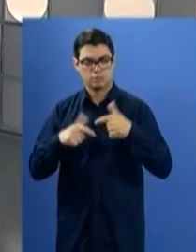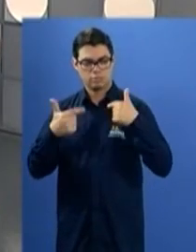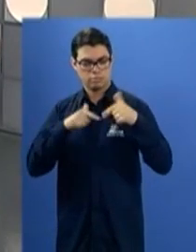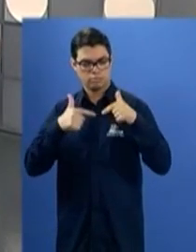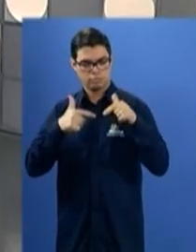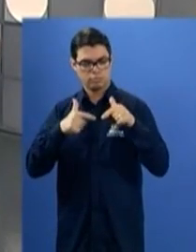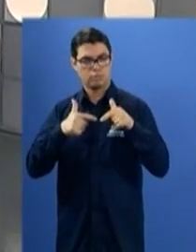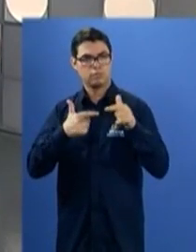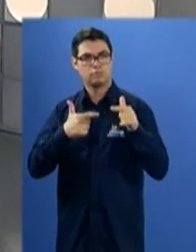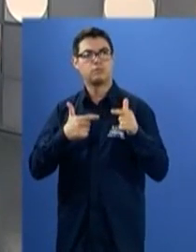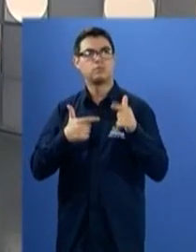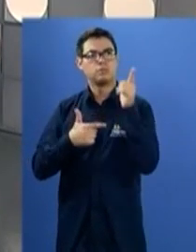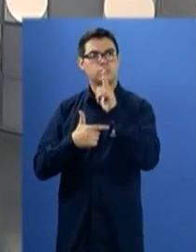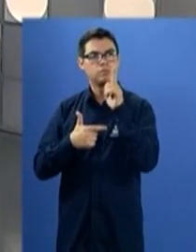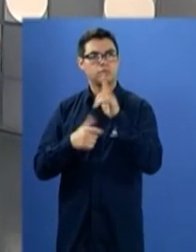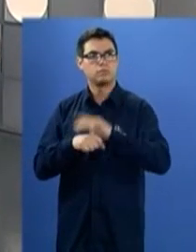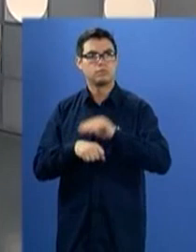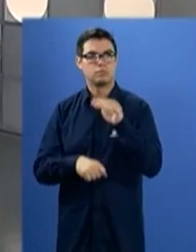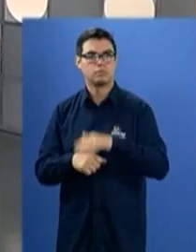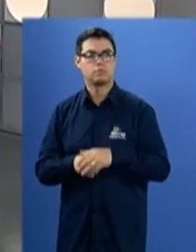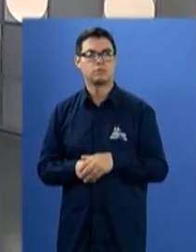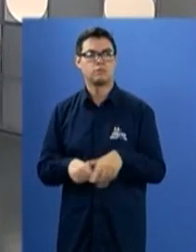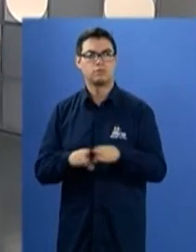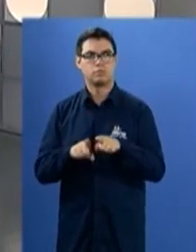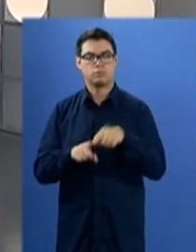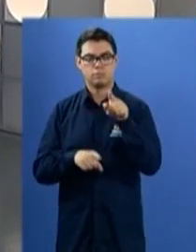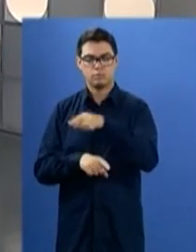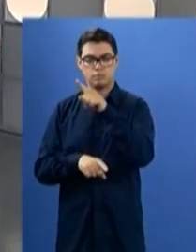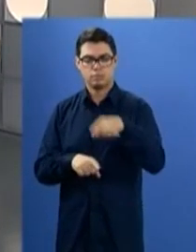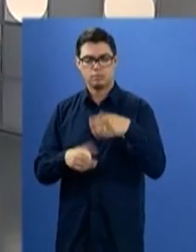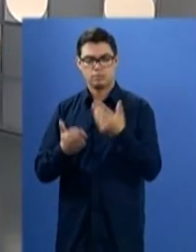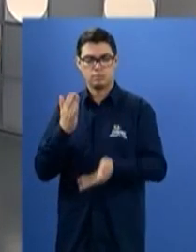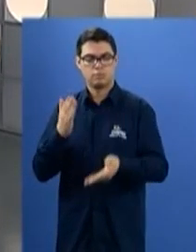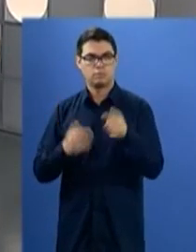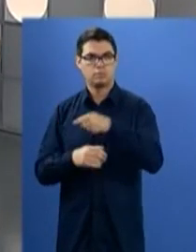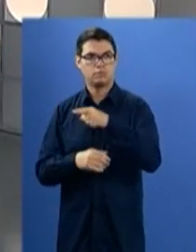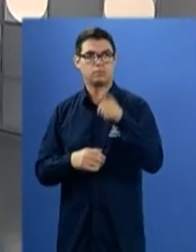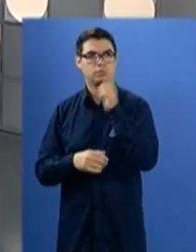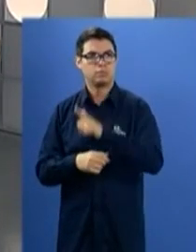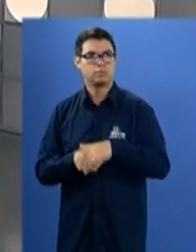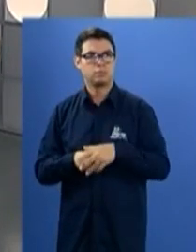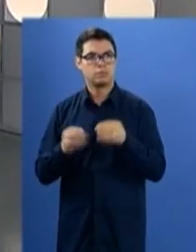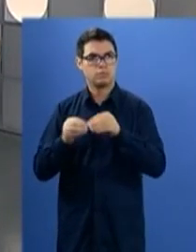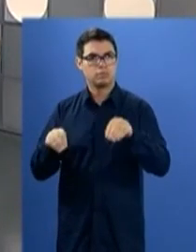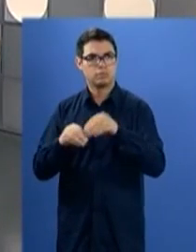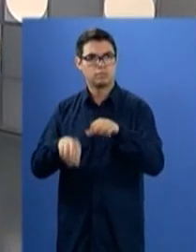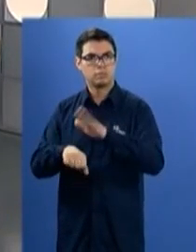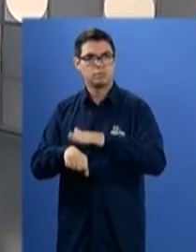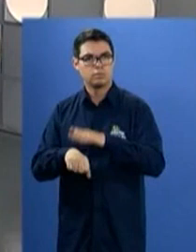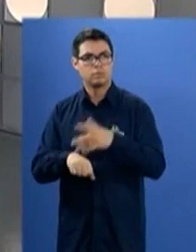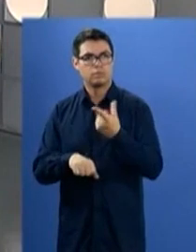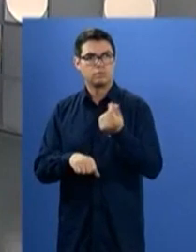produtividade no primeiro e no segundo turno e eliminar essa ociosidade, que é um desperdício de tempo,